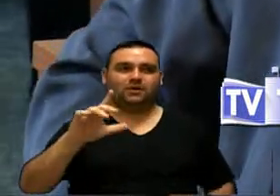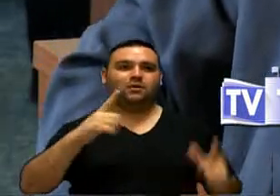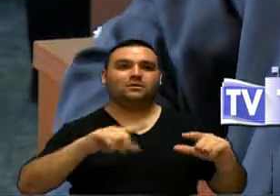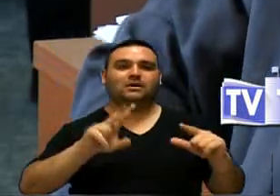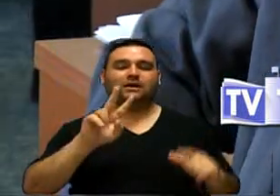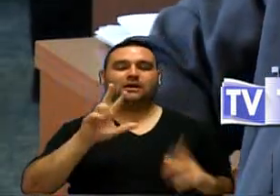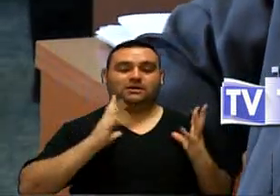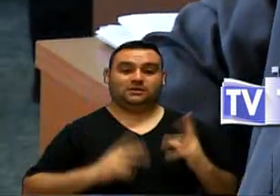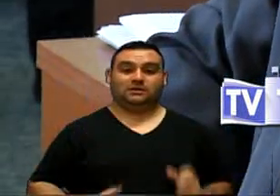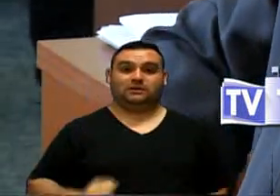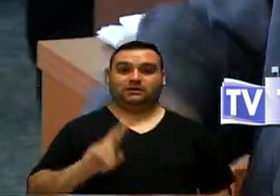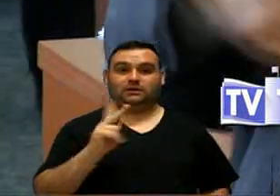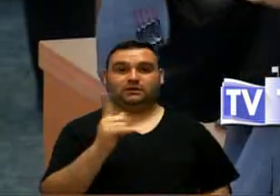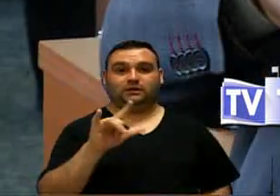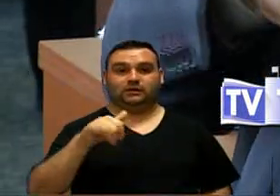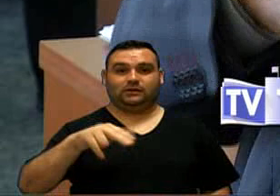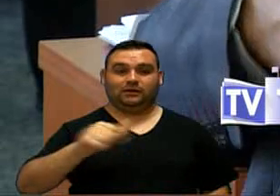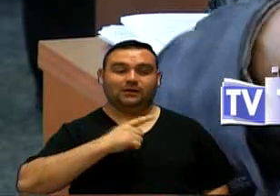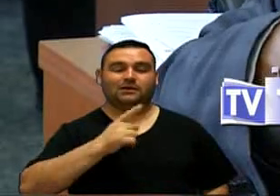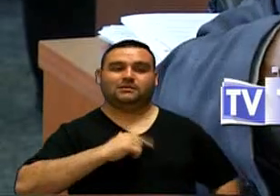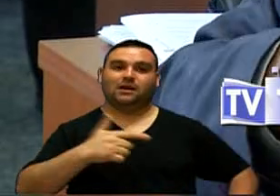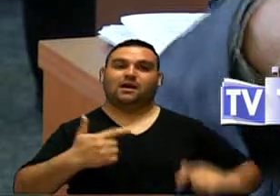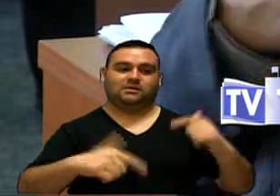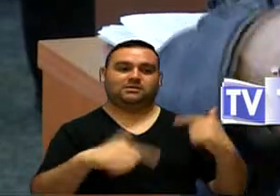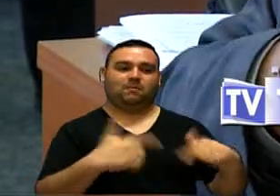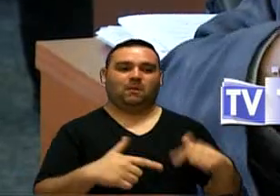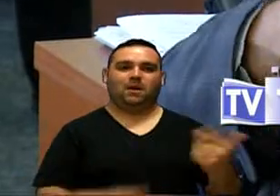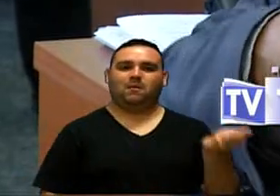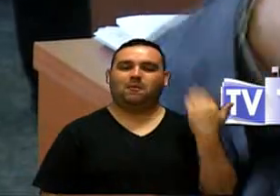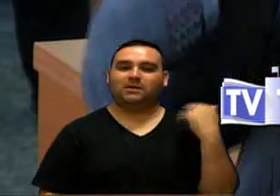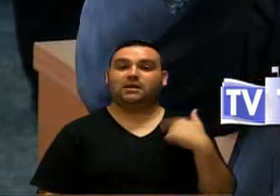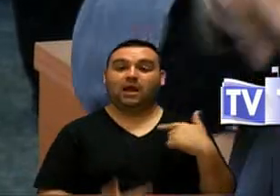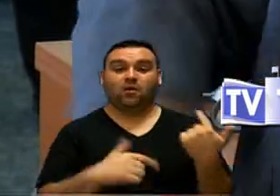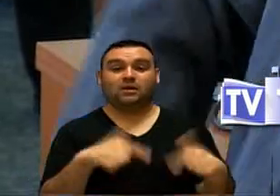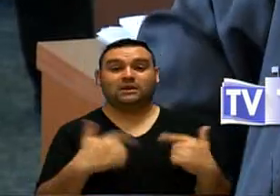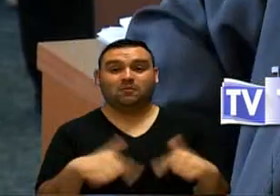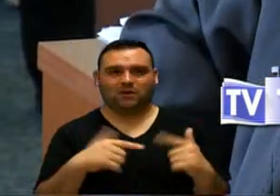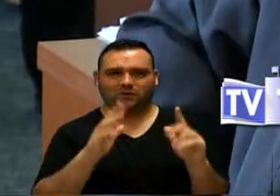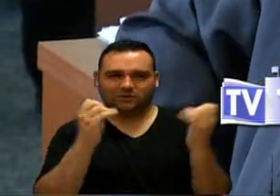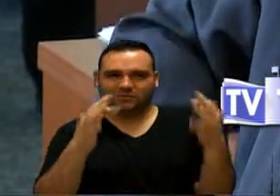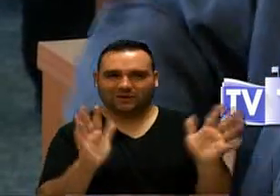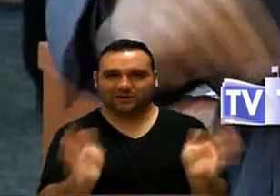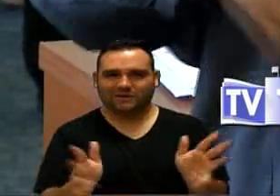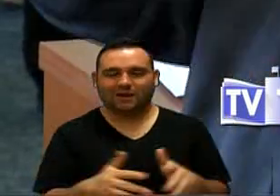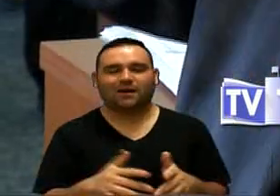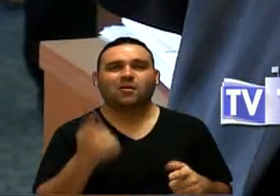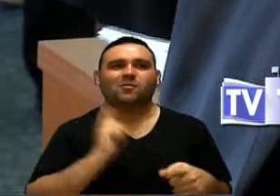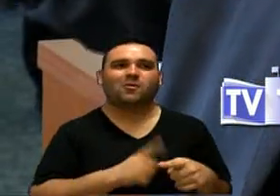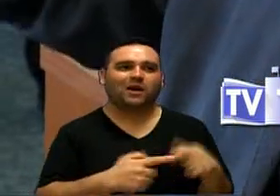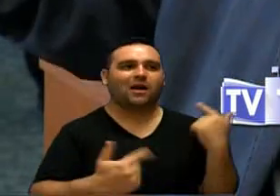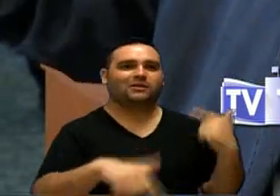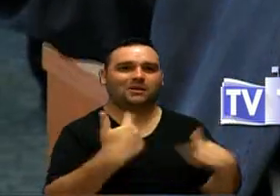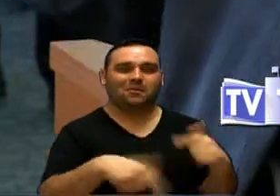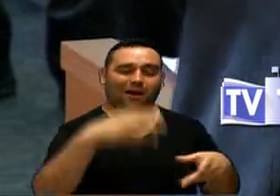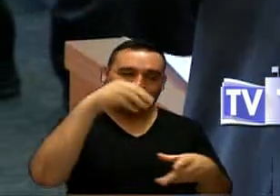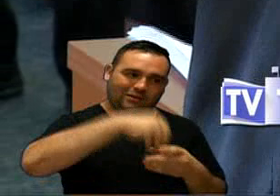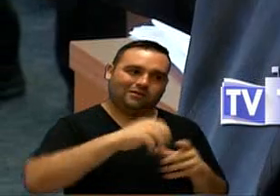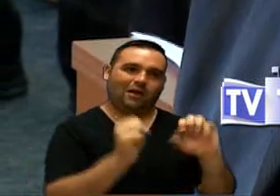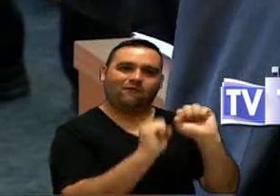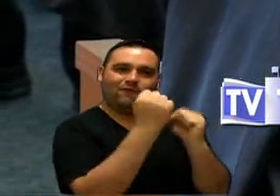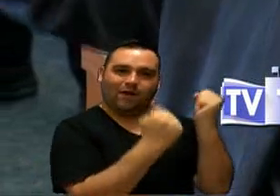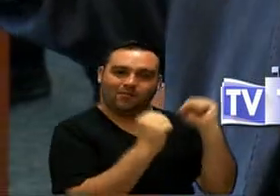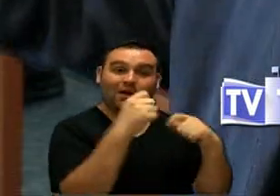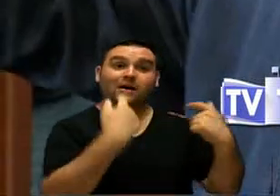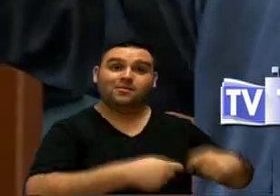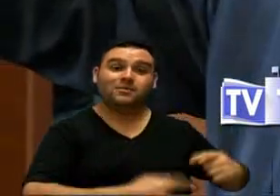Helena. Tinha o emprego, Simei. Naquela época eu tinha um emprego, já contei para o senhor isso aí, porque eu trabalhava na fábrica e